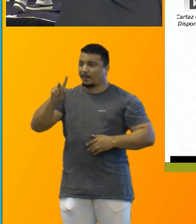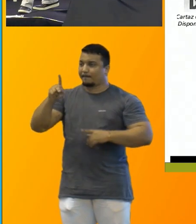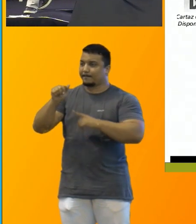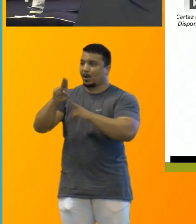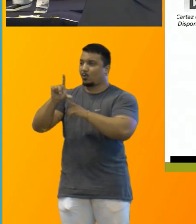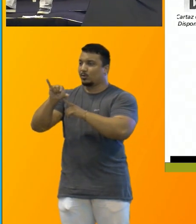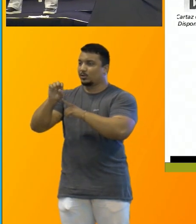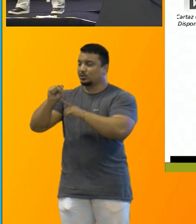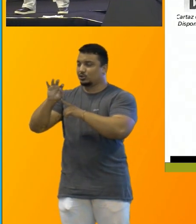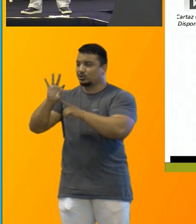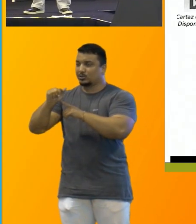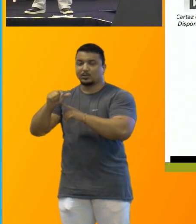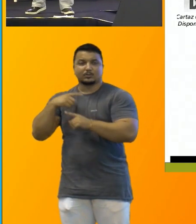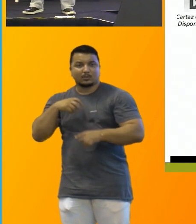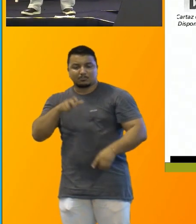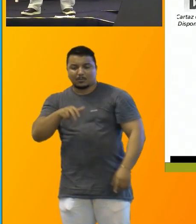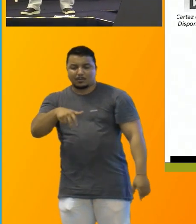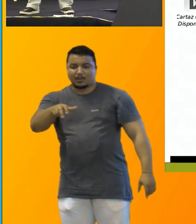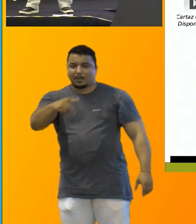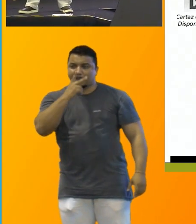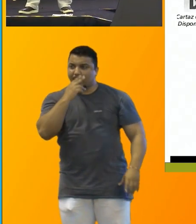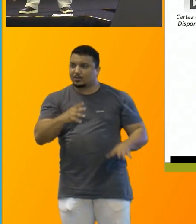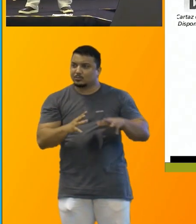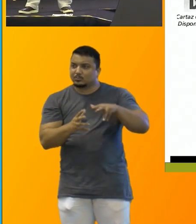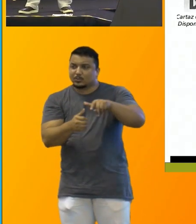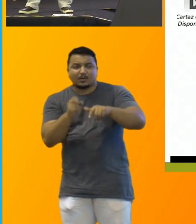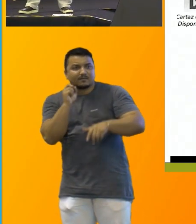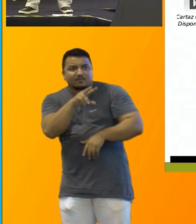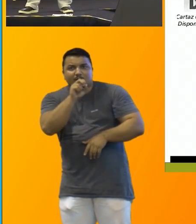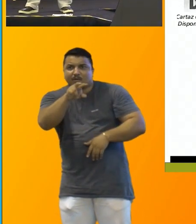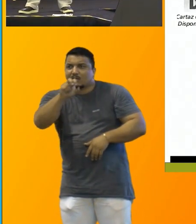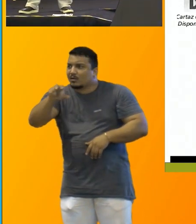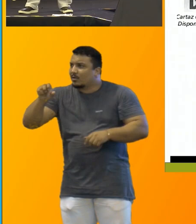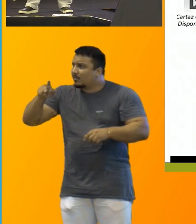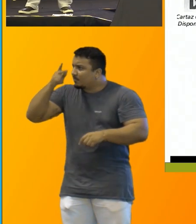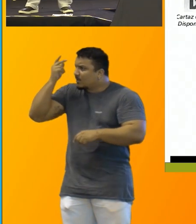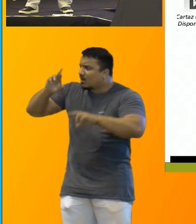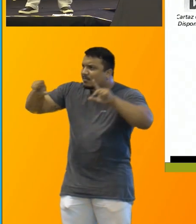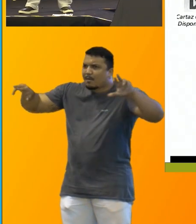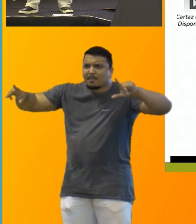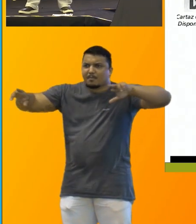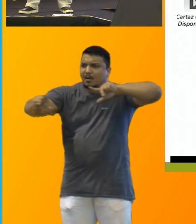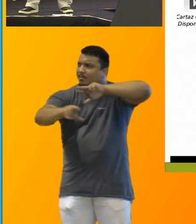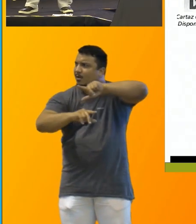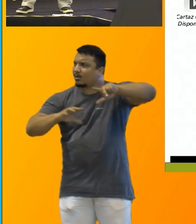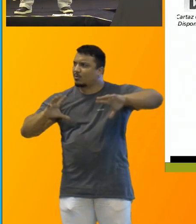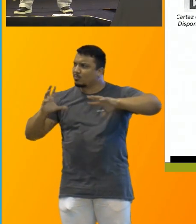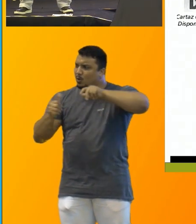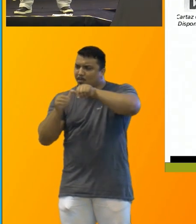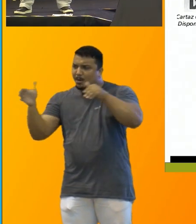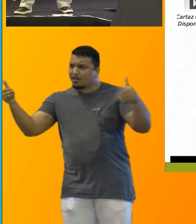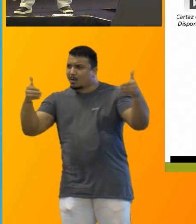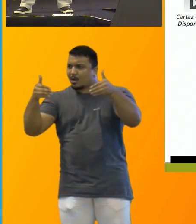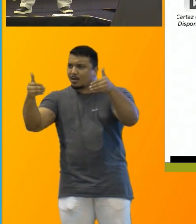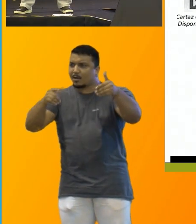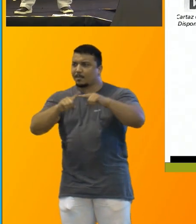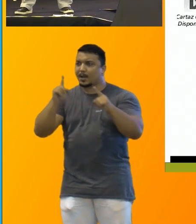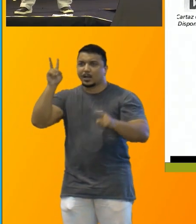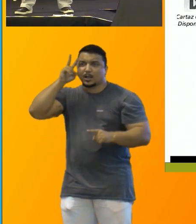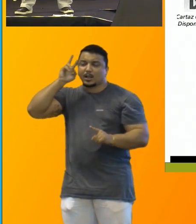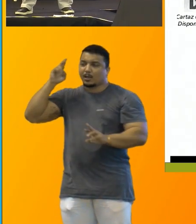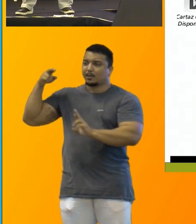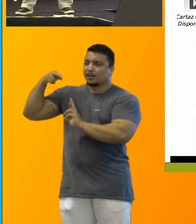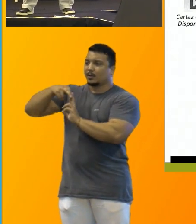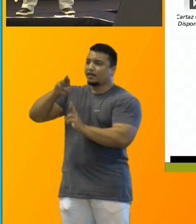é caminhar pelo mundo. Você vai ver diferentes pessoas de diferentes partes do mundo, mas tudo remete a